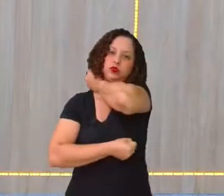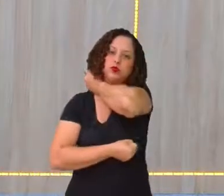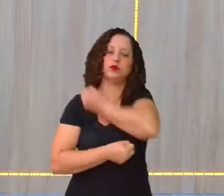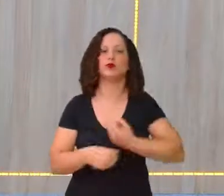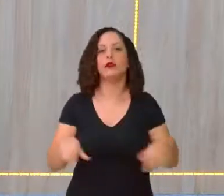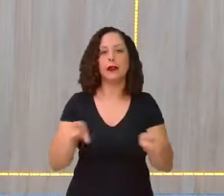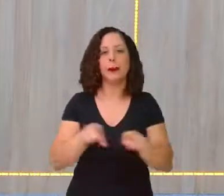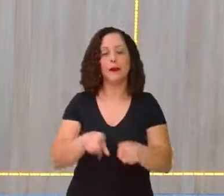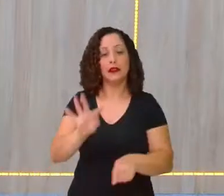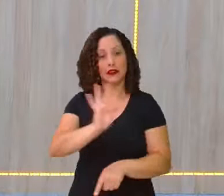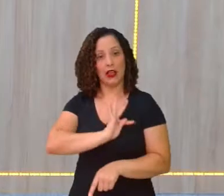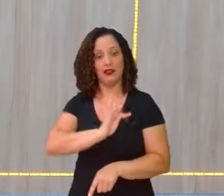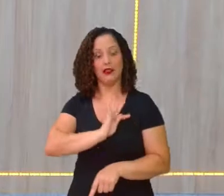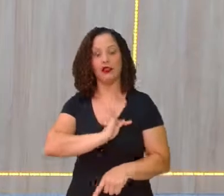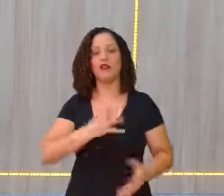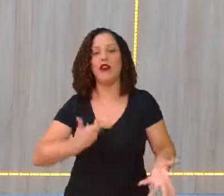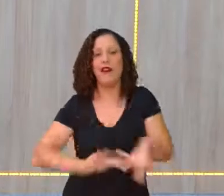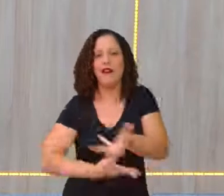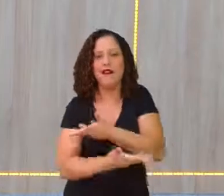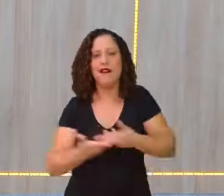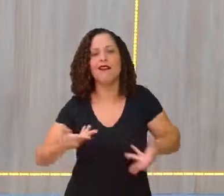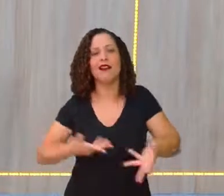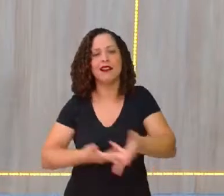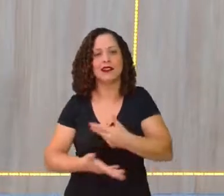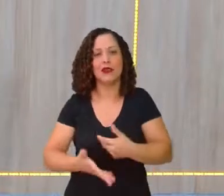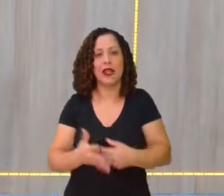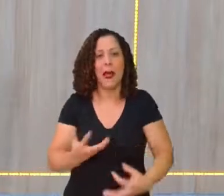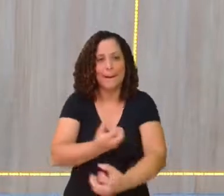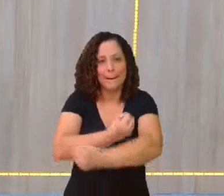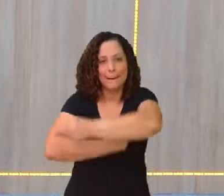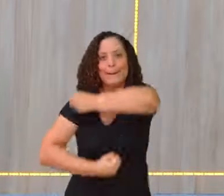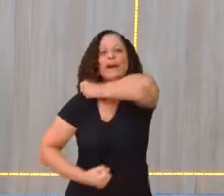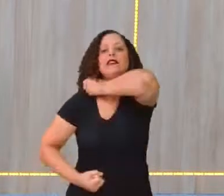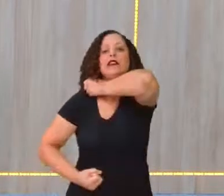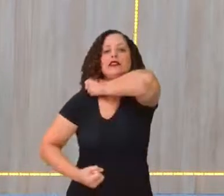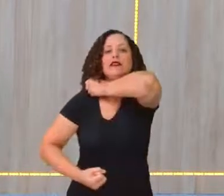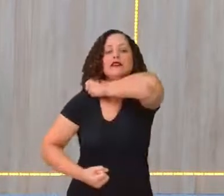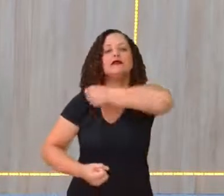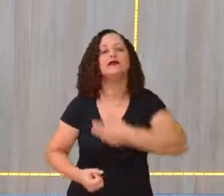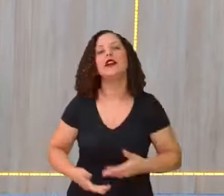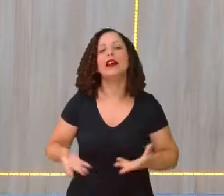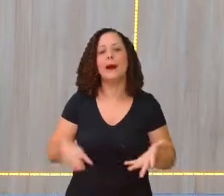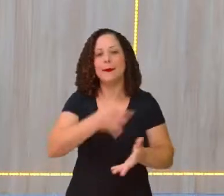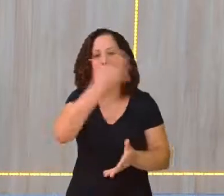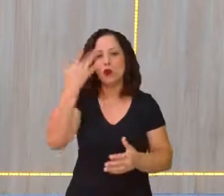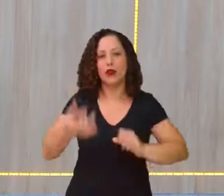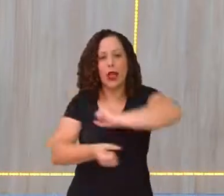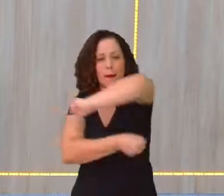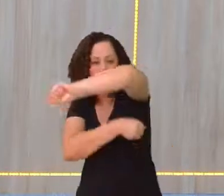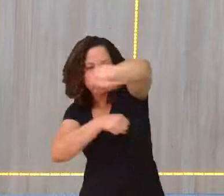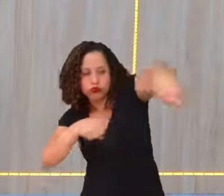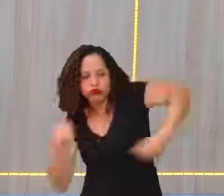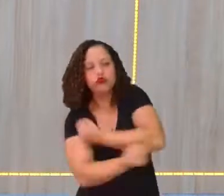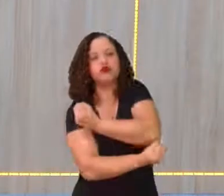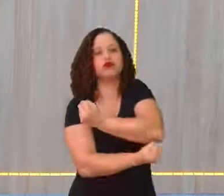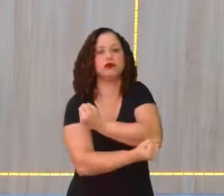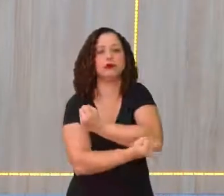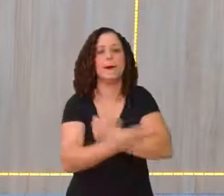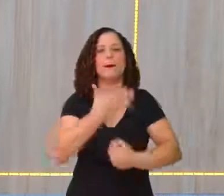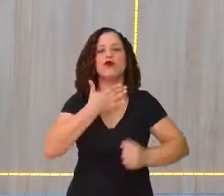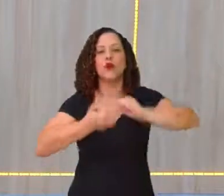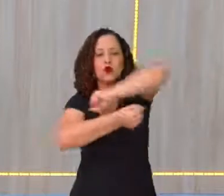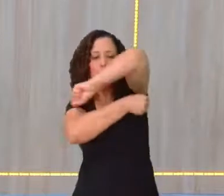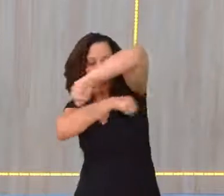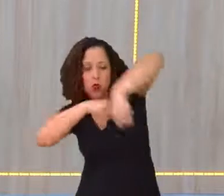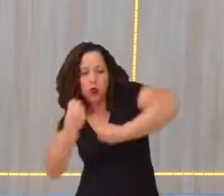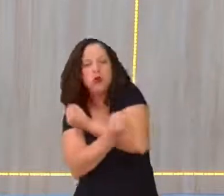aí essa relação de apertar, né? Vou usar assim mais fácil para vocês entenderem. Mas é tipo apertar o pescoço,